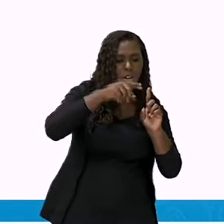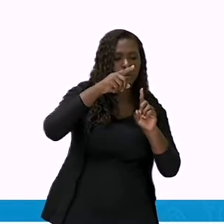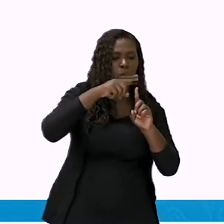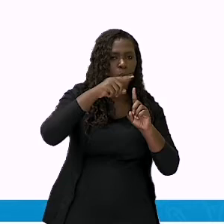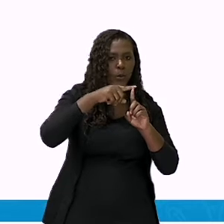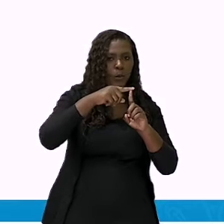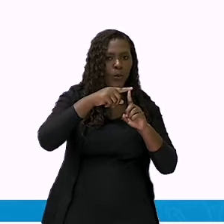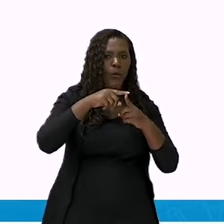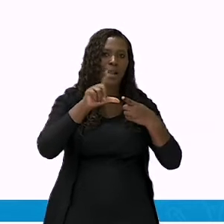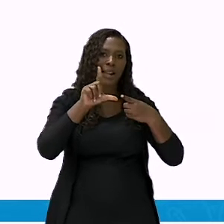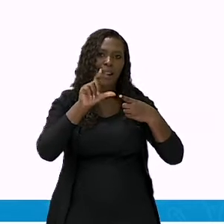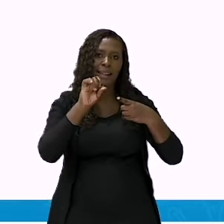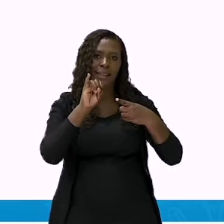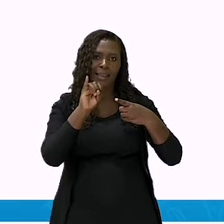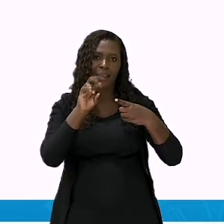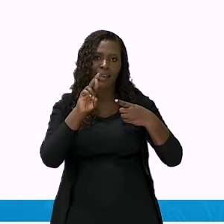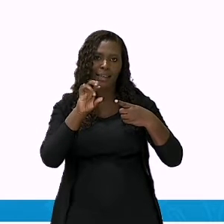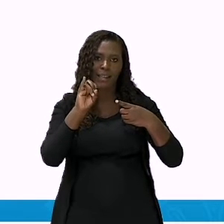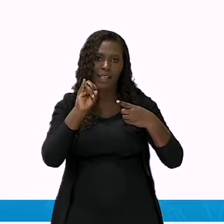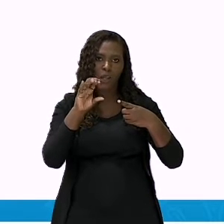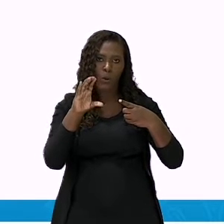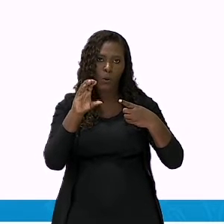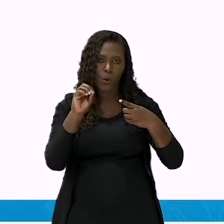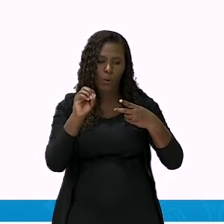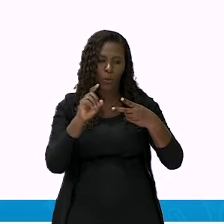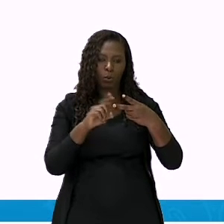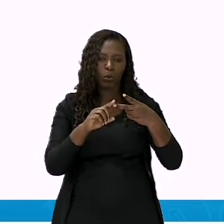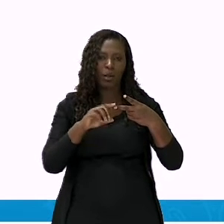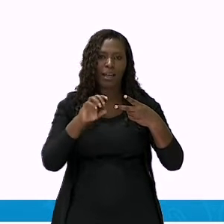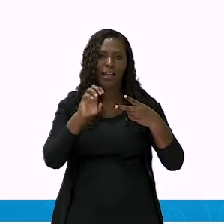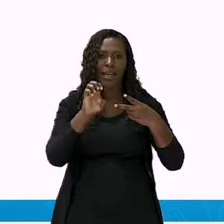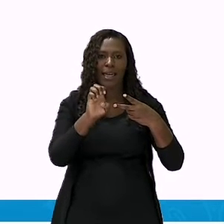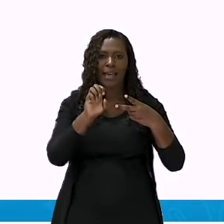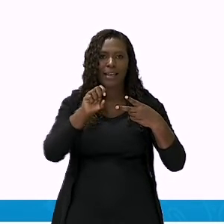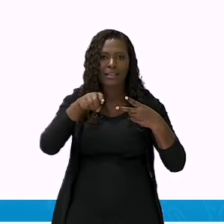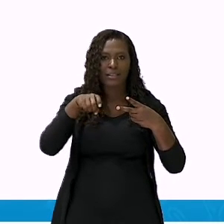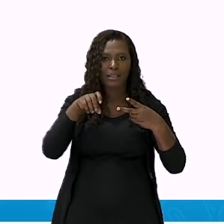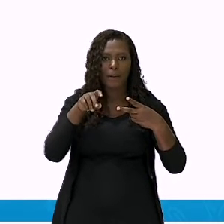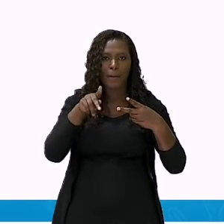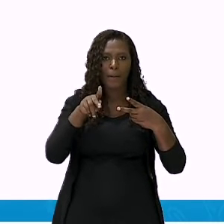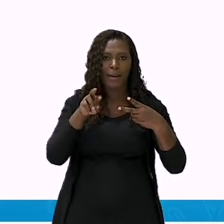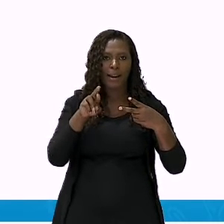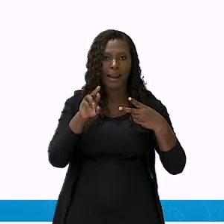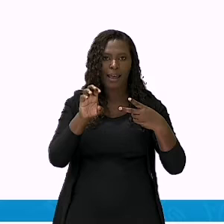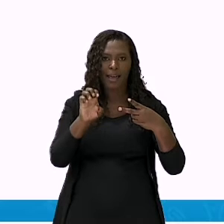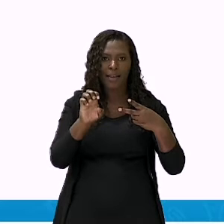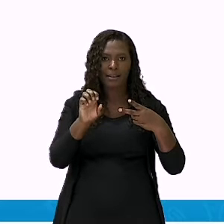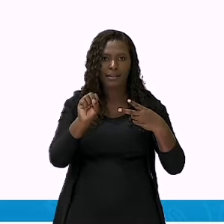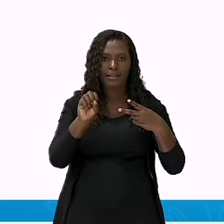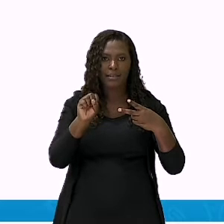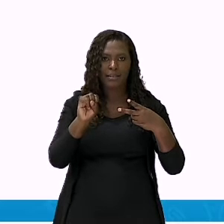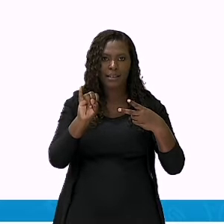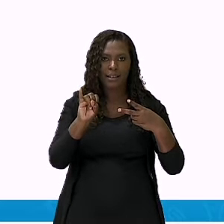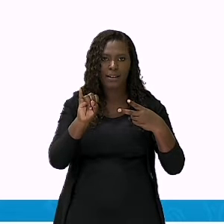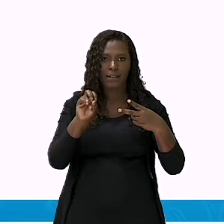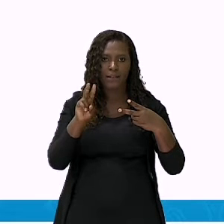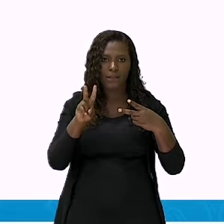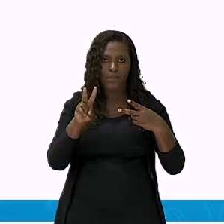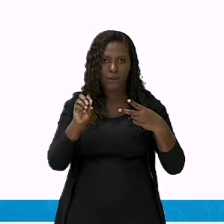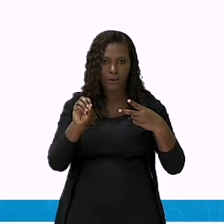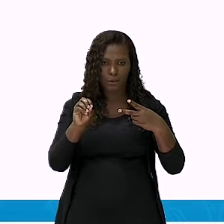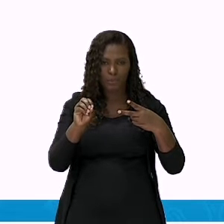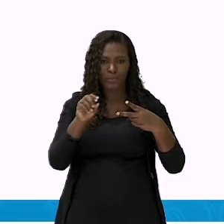ou expressivo, que valoriza a composição livre, predomina os sentimentos e as emoções, como